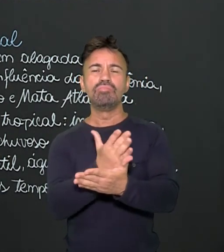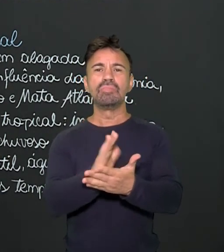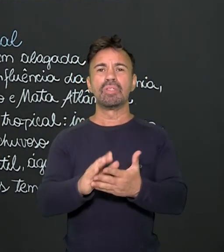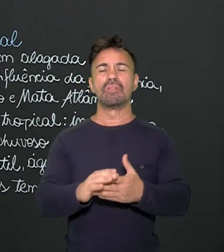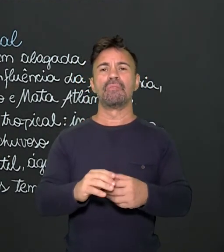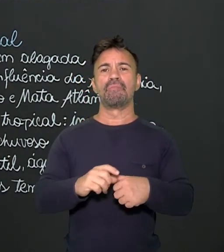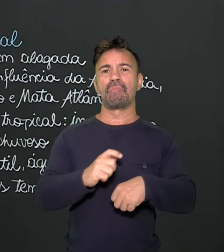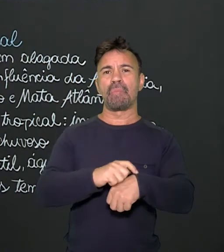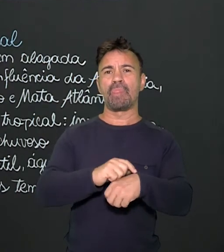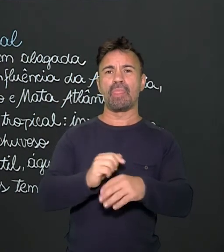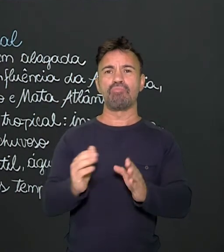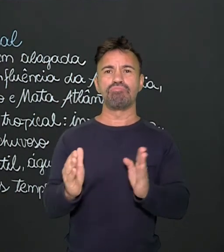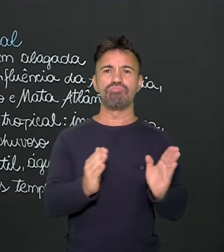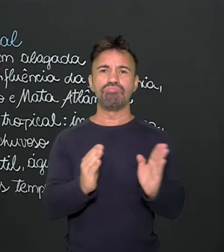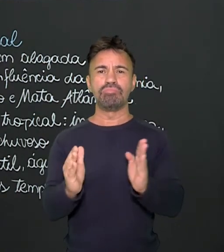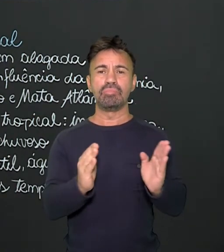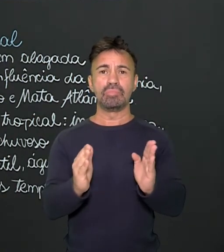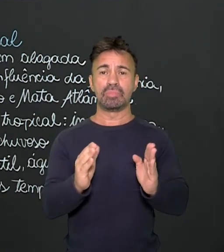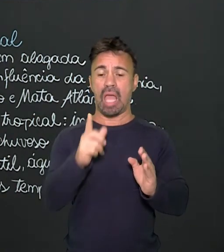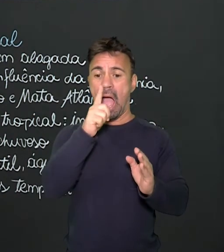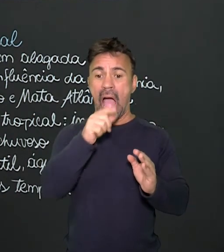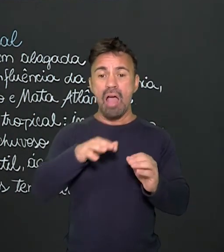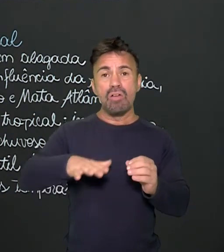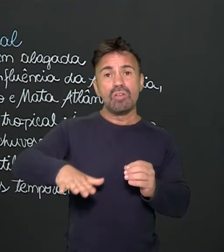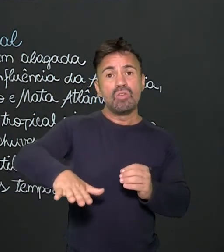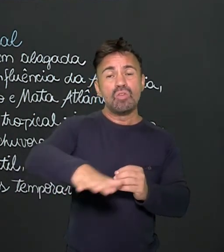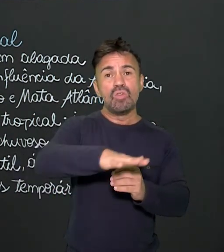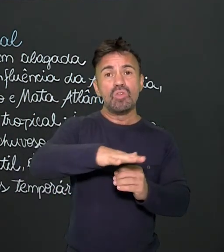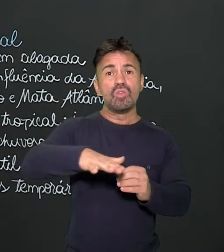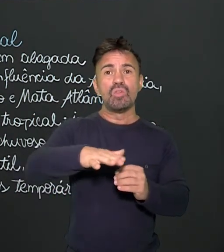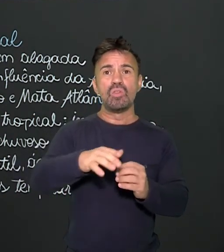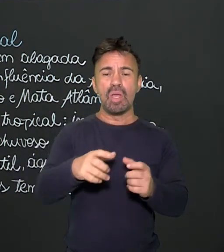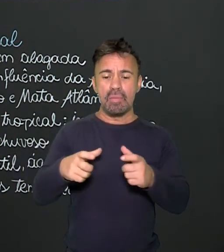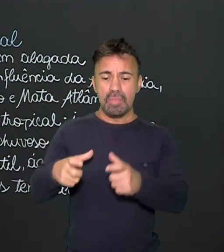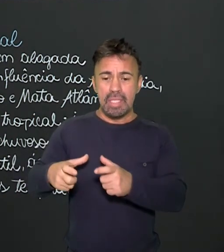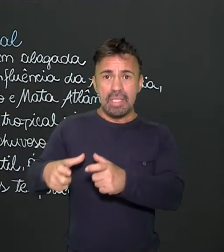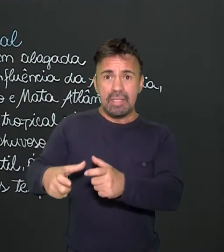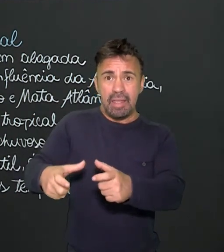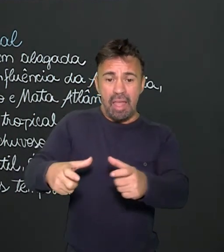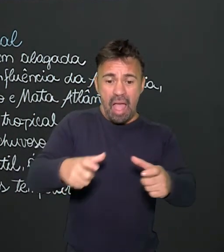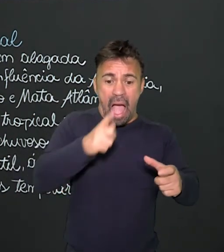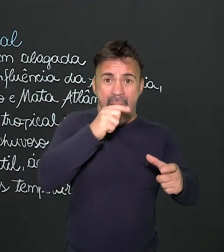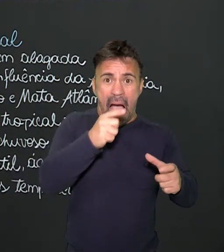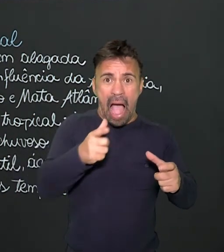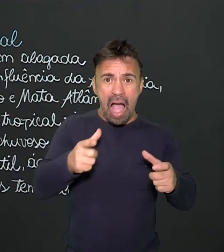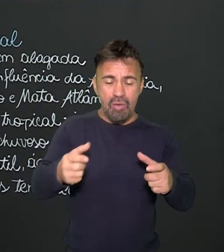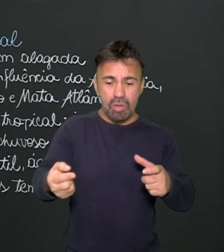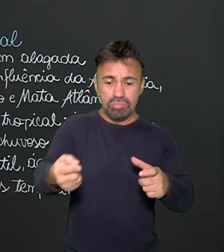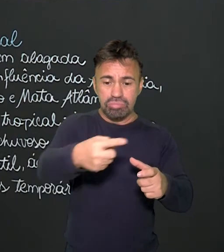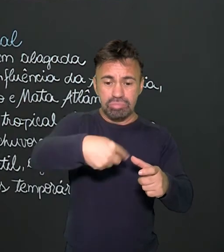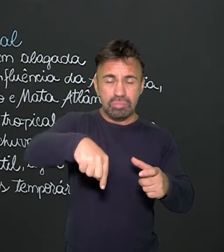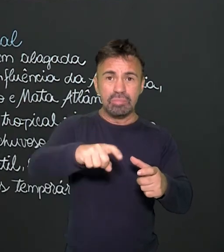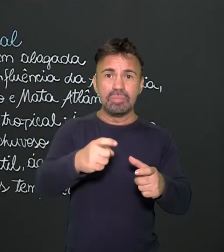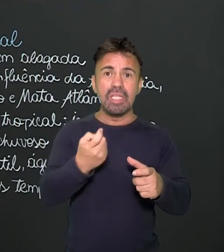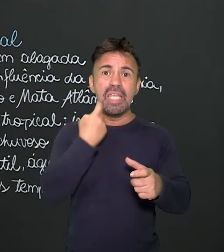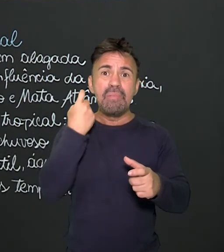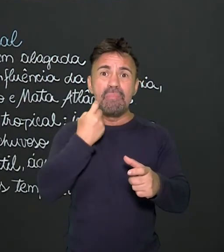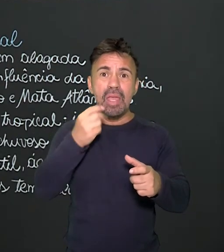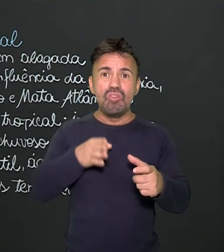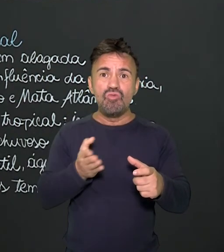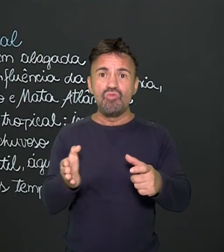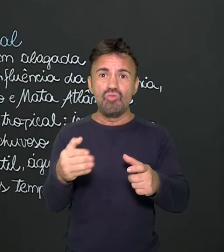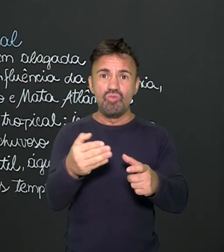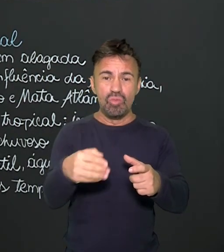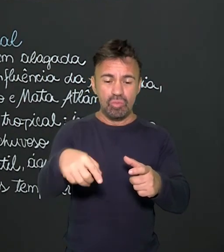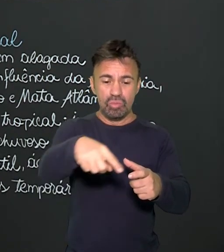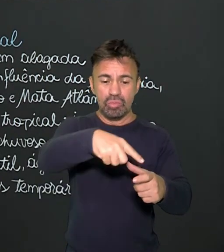lagos temporários. E que vantagem isso traz? Esses lagos acabam sendo uma ilha, pequenas ilhas e acumulados de